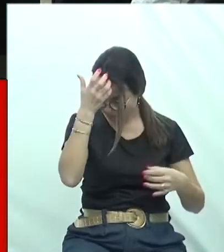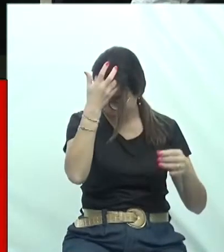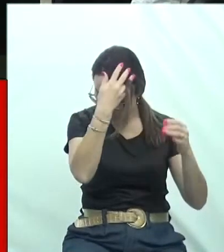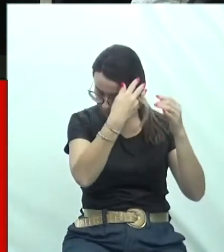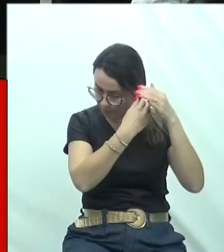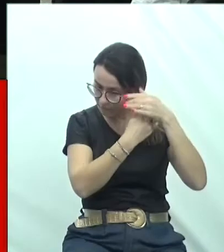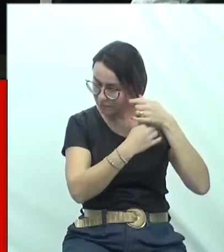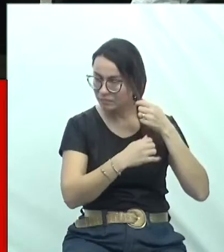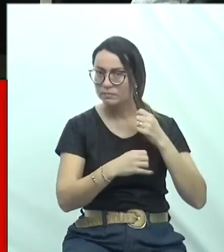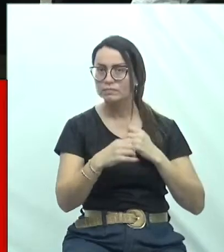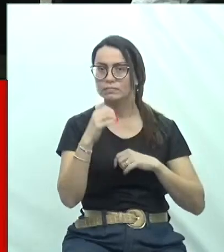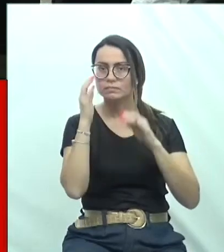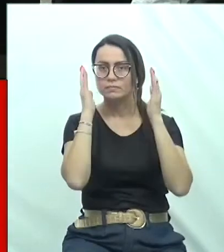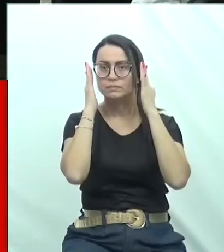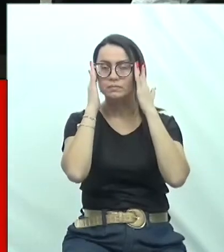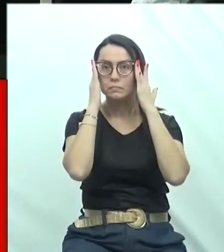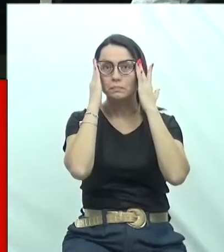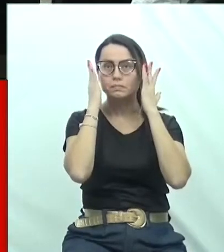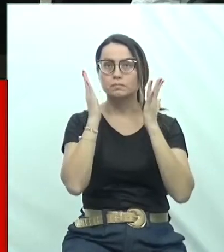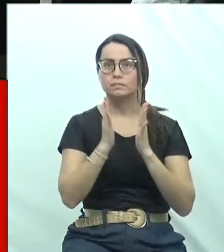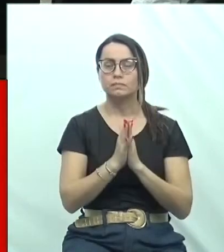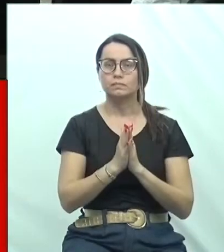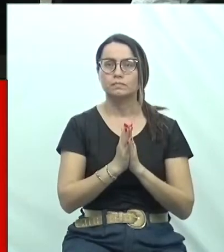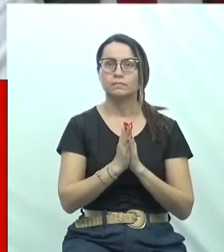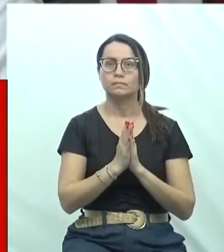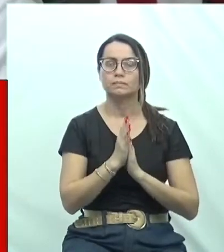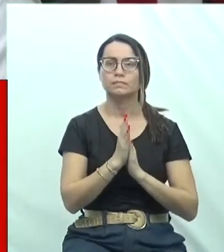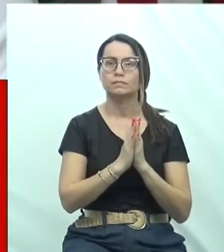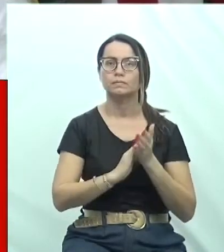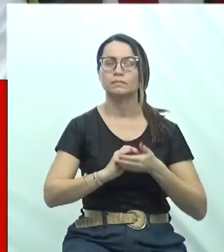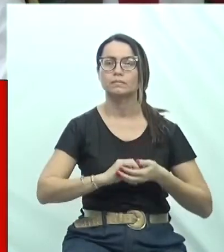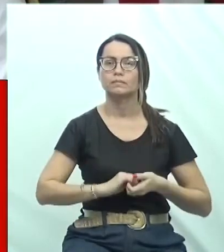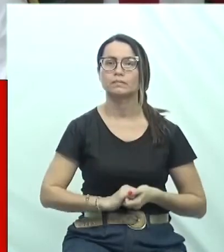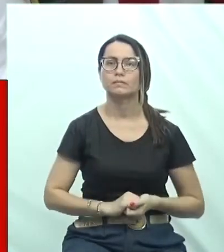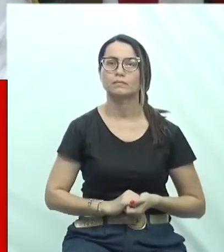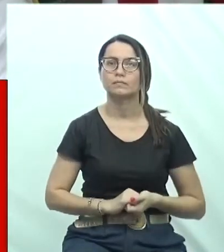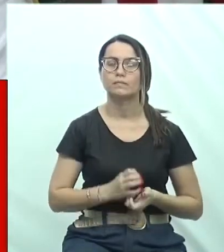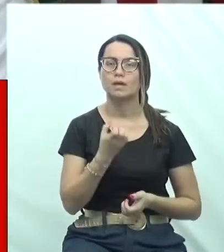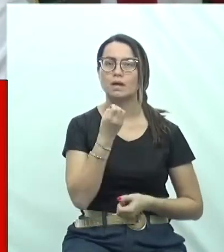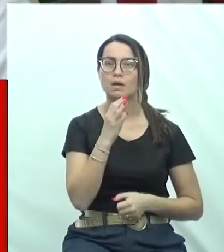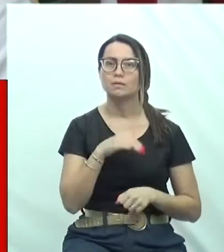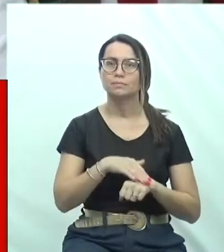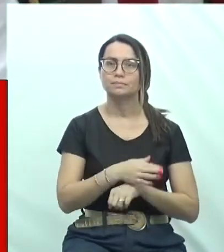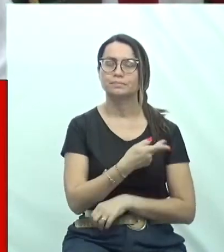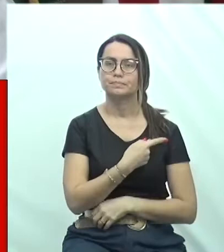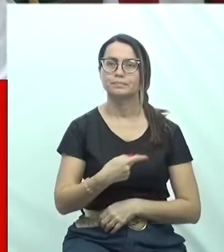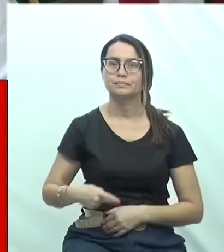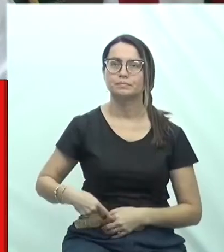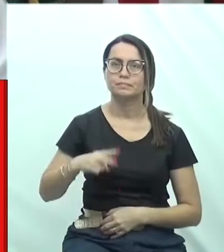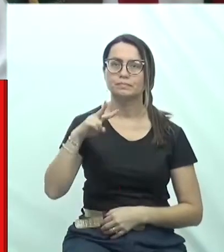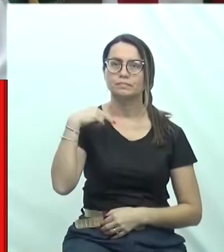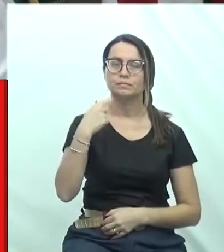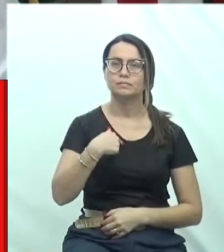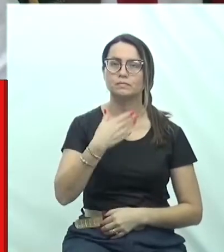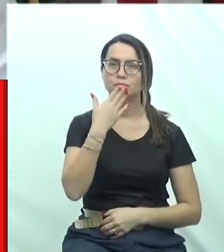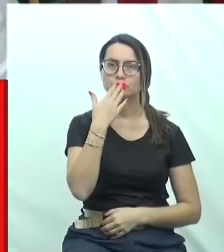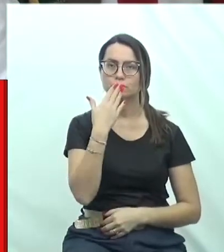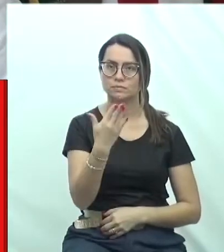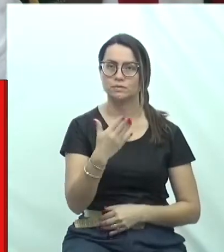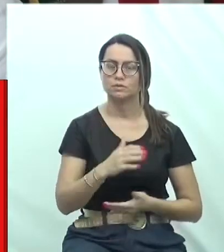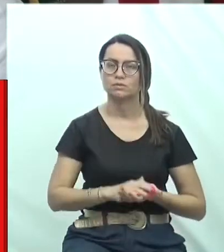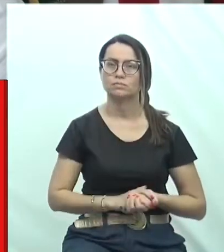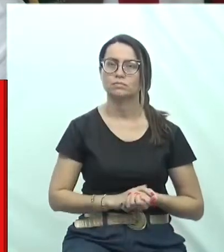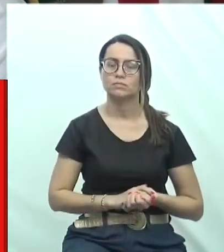Novamente, boa noite, senhora presidente, senhores vereadores. Então, eu fiz esse requerimento, né? Eu procurei, juntamente com uma empresa, a gente buscar